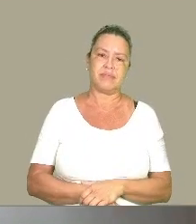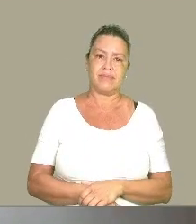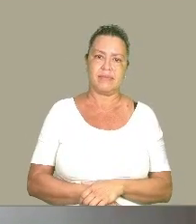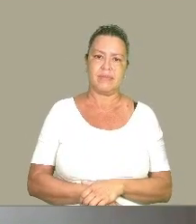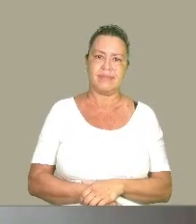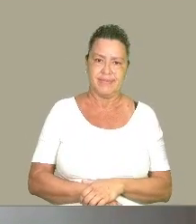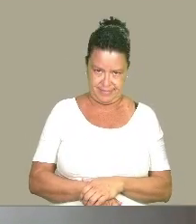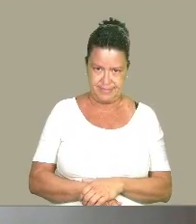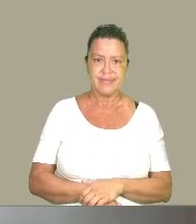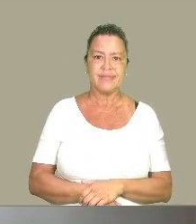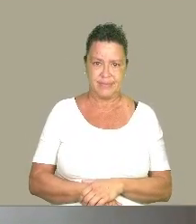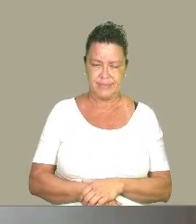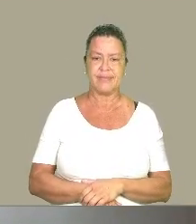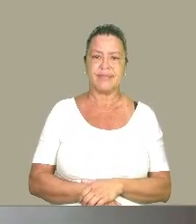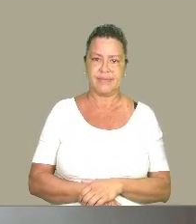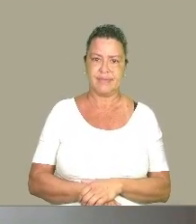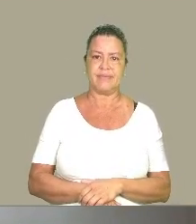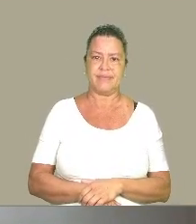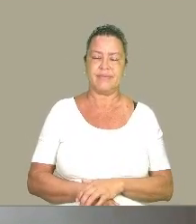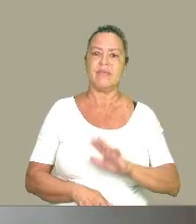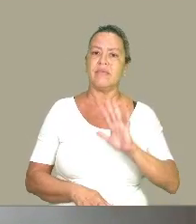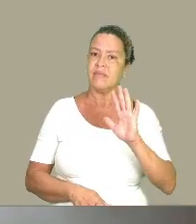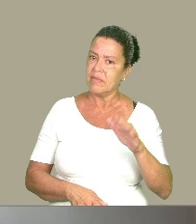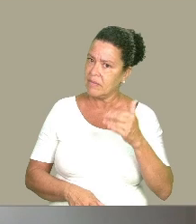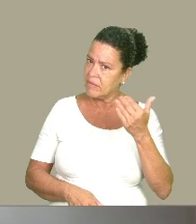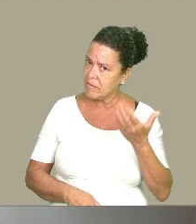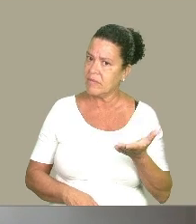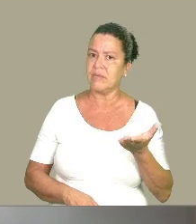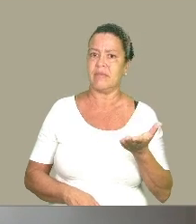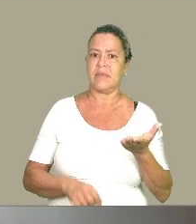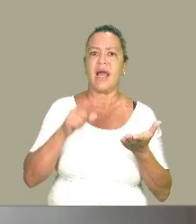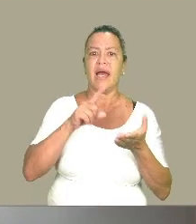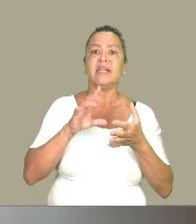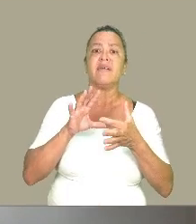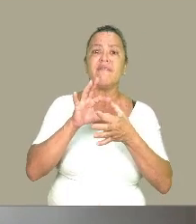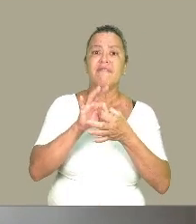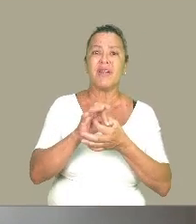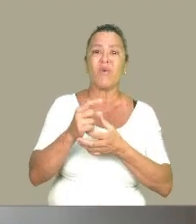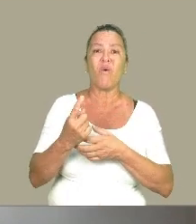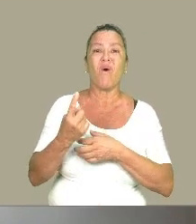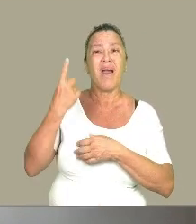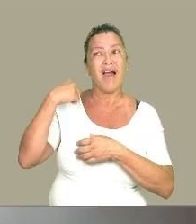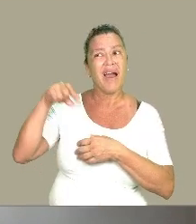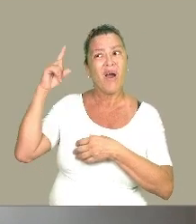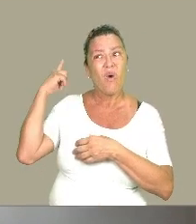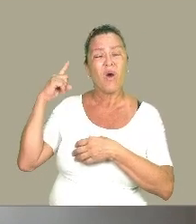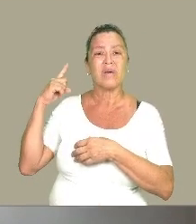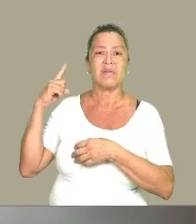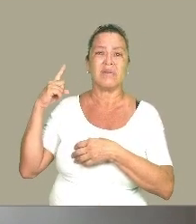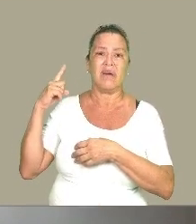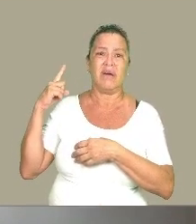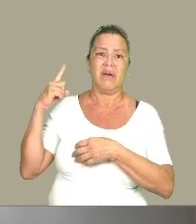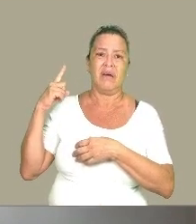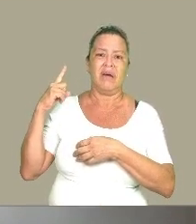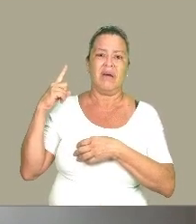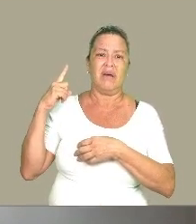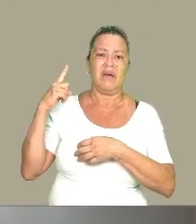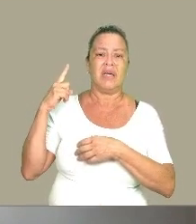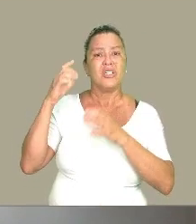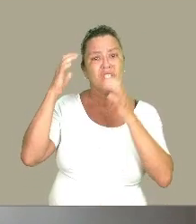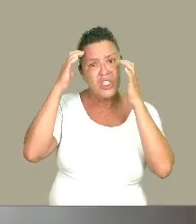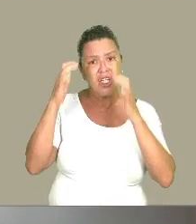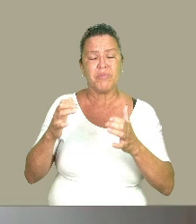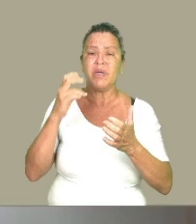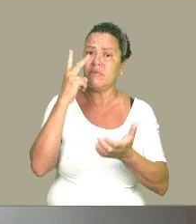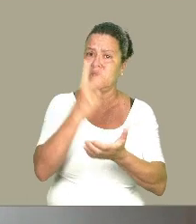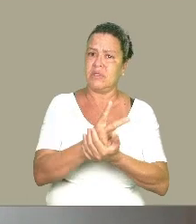Mas calcar esse vínculo anterior numa relação de respeito.